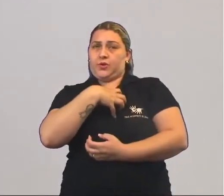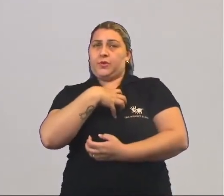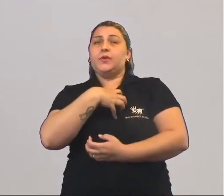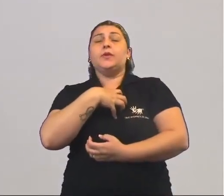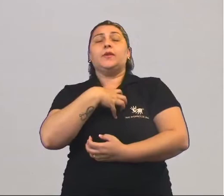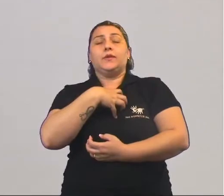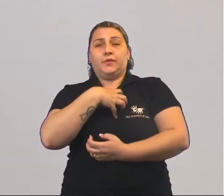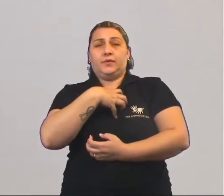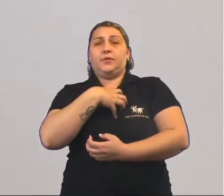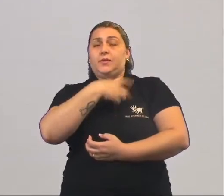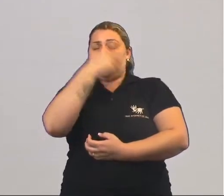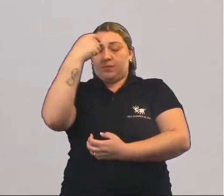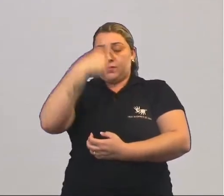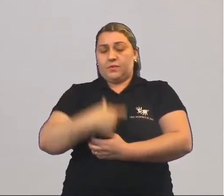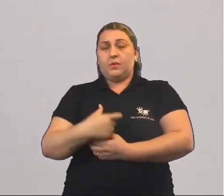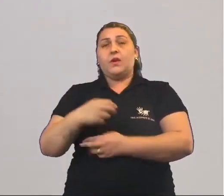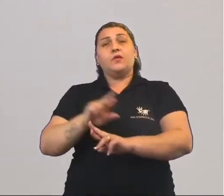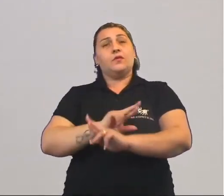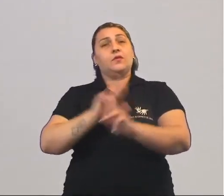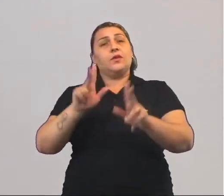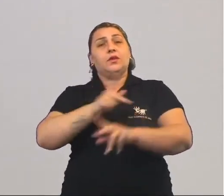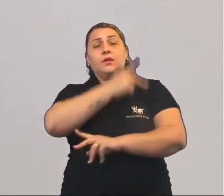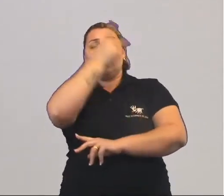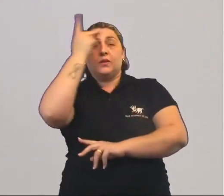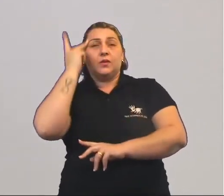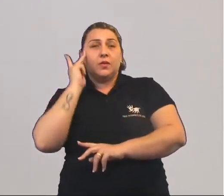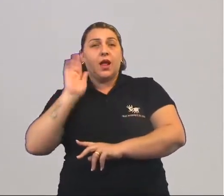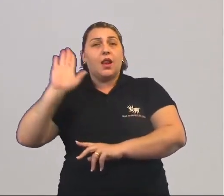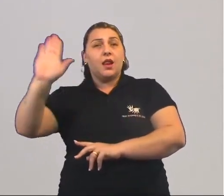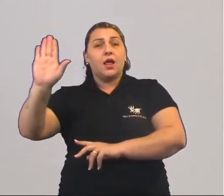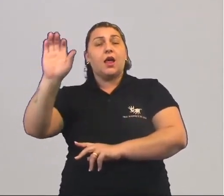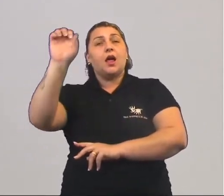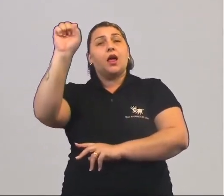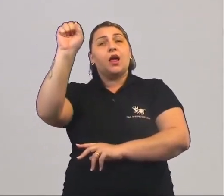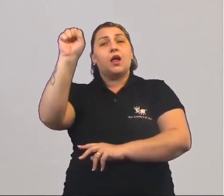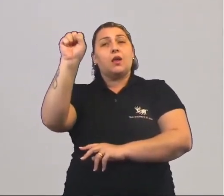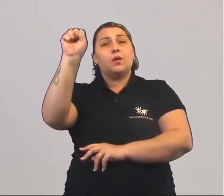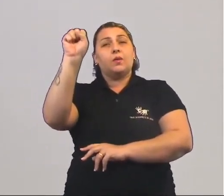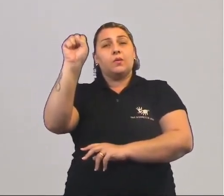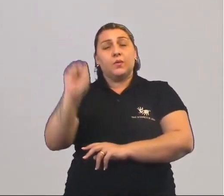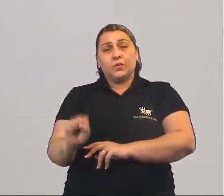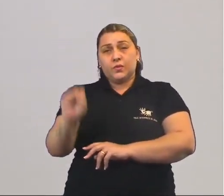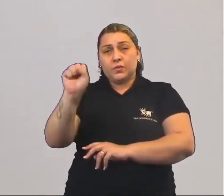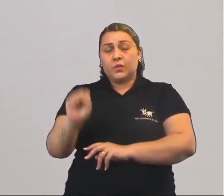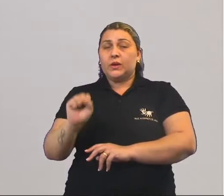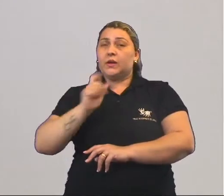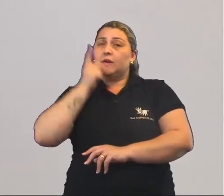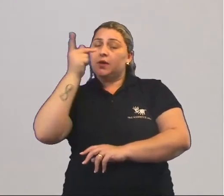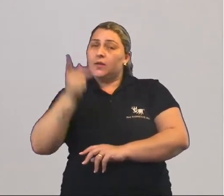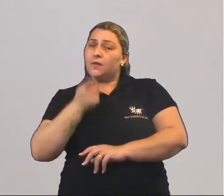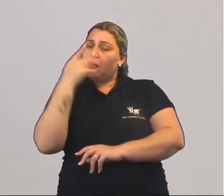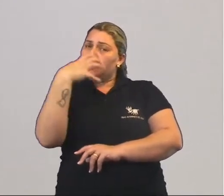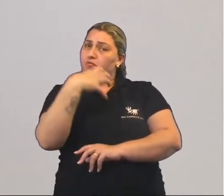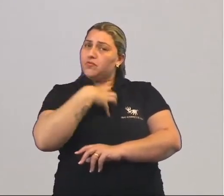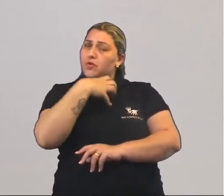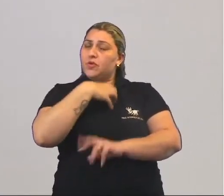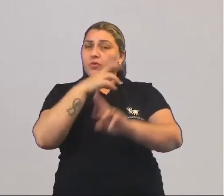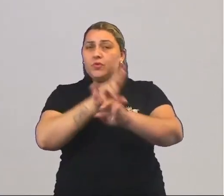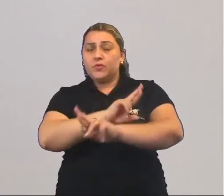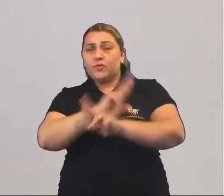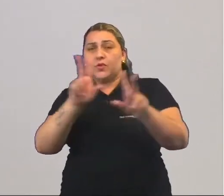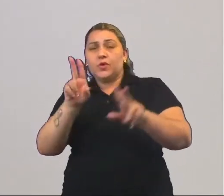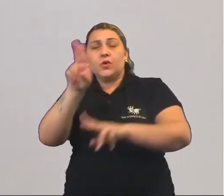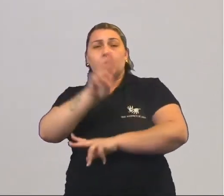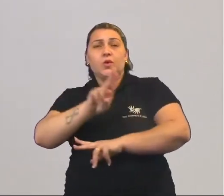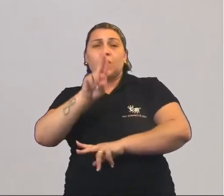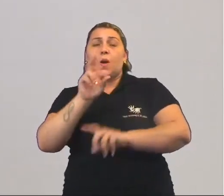nossa persona, é muito diferente das pessoas que estão lá no Rio Grande do Sul, por exemplo, que falam de uma forma diferente,